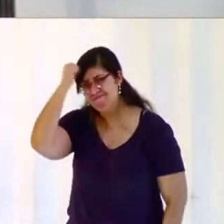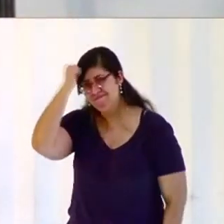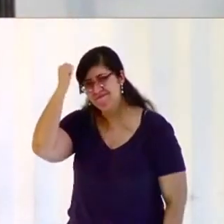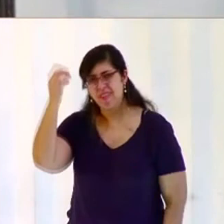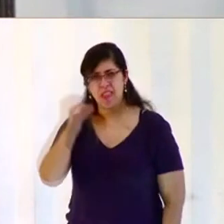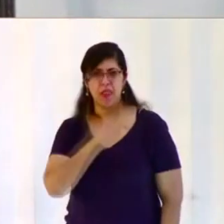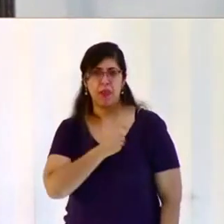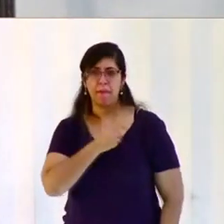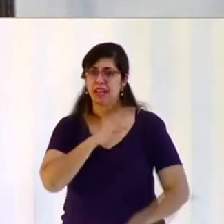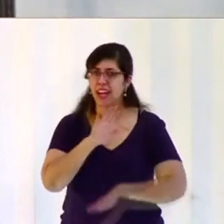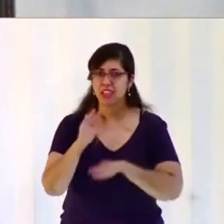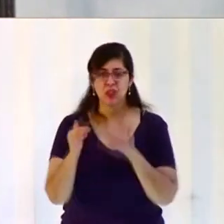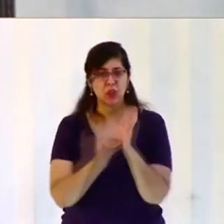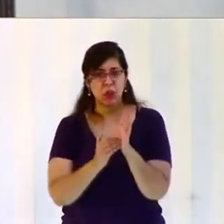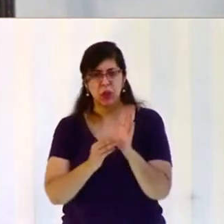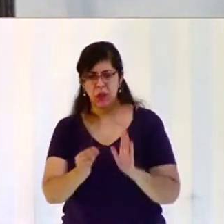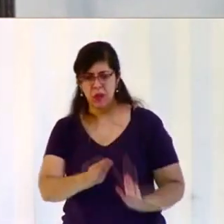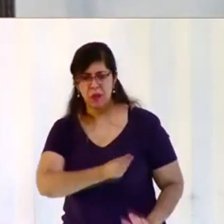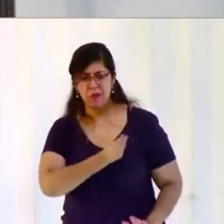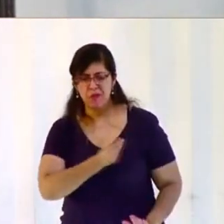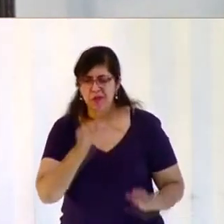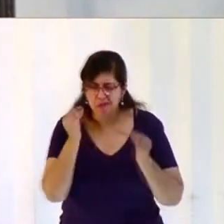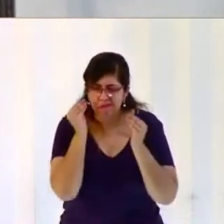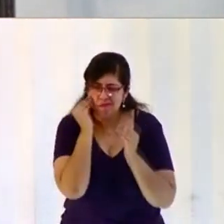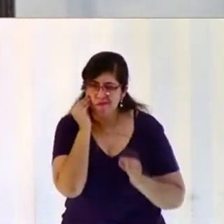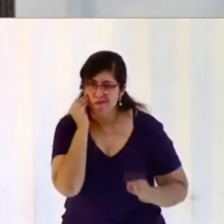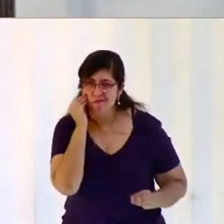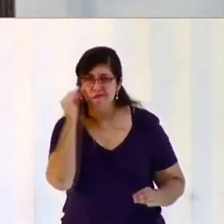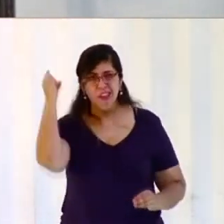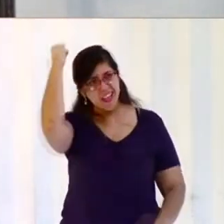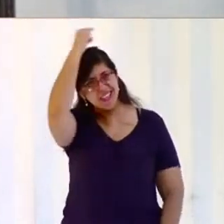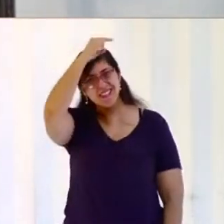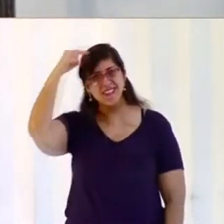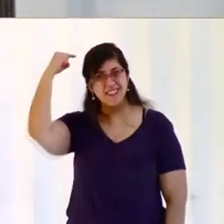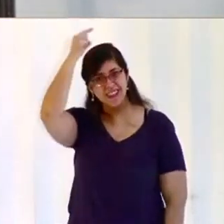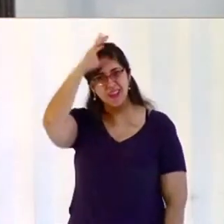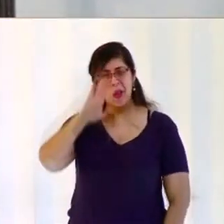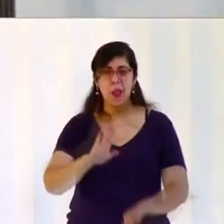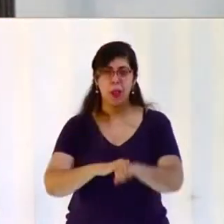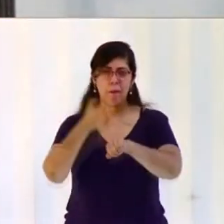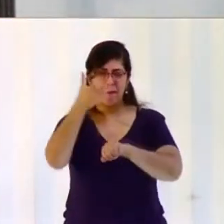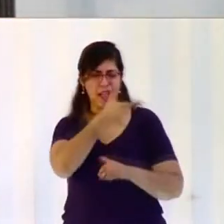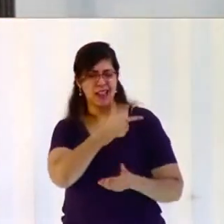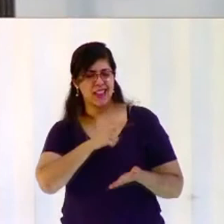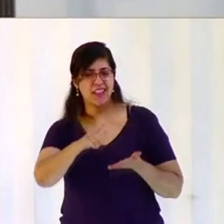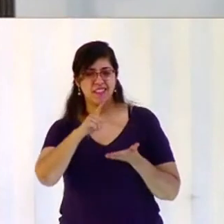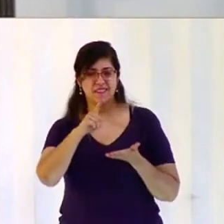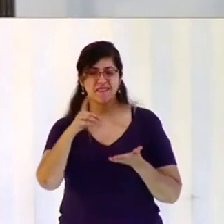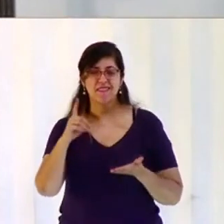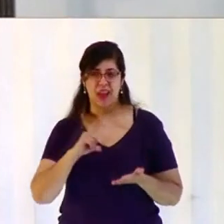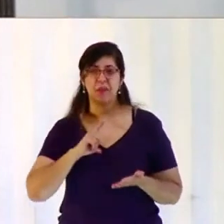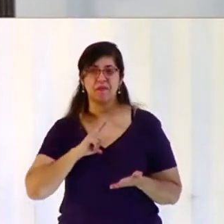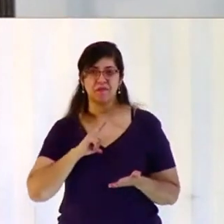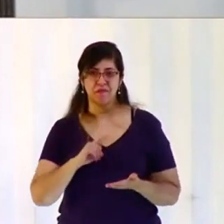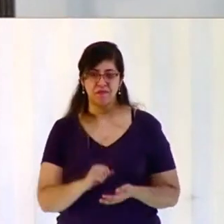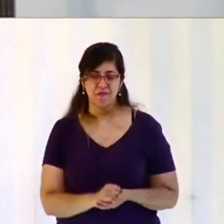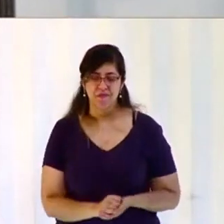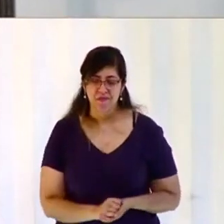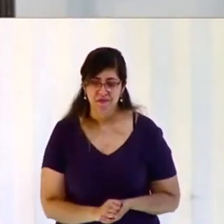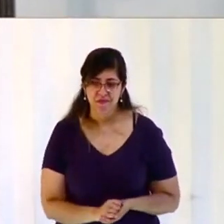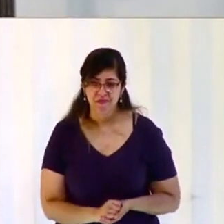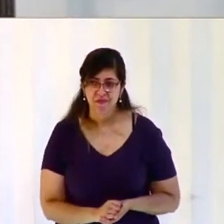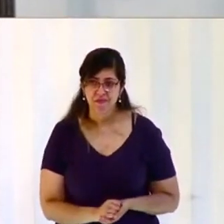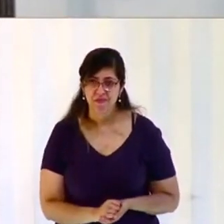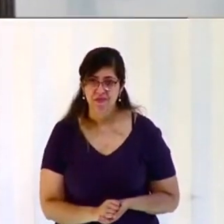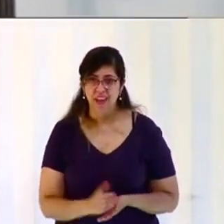pecados, experimentem uma vida de santidade, uma alegria na verdade, na pureza, na simplicidade. Isso não pode ser